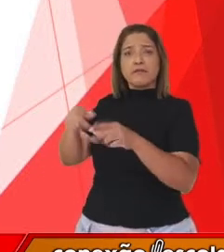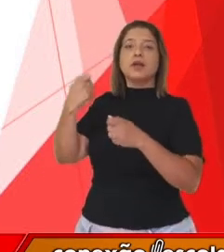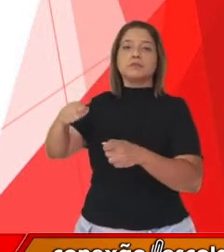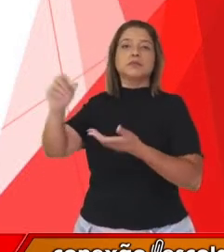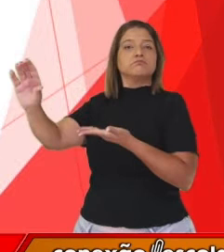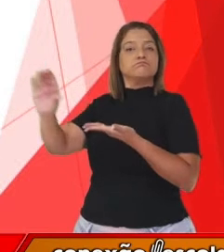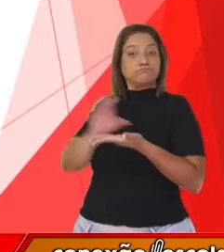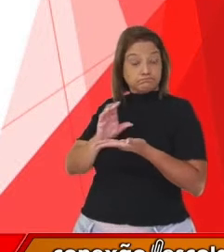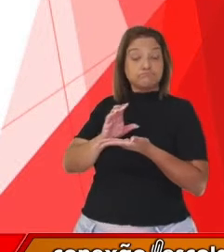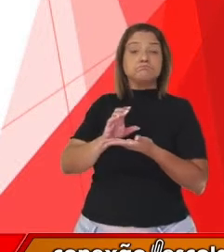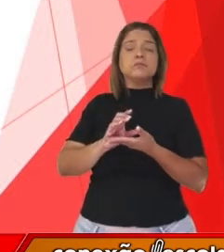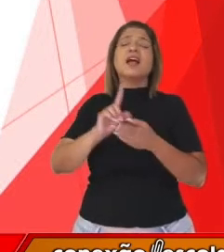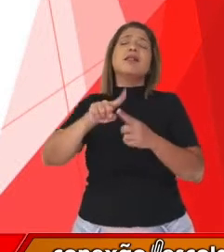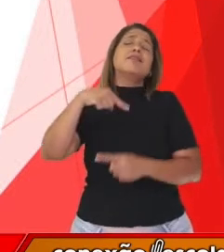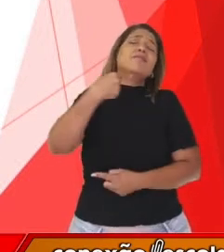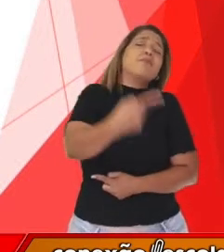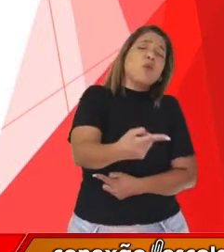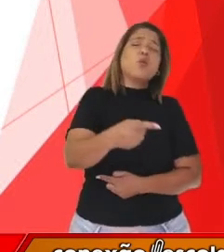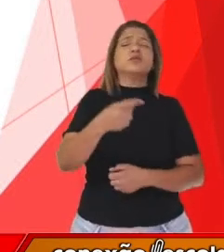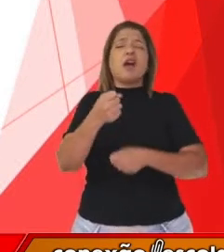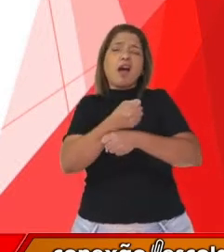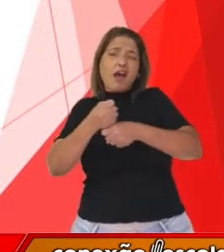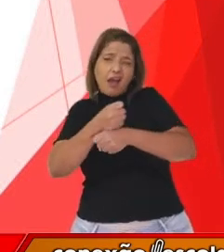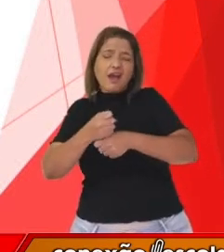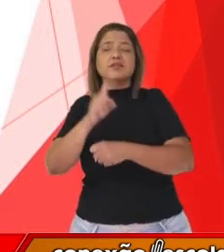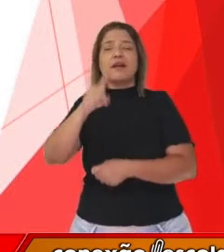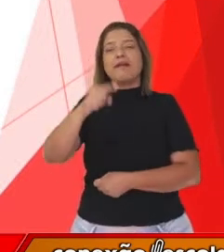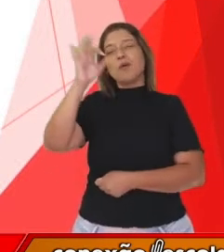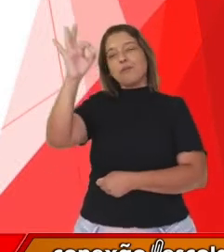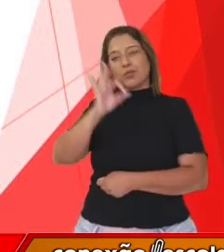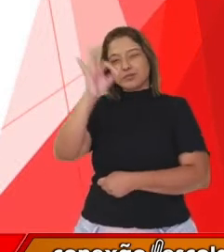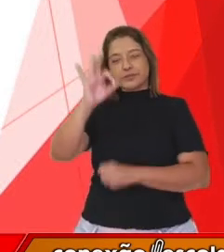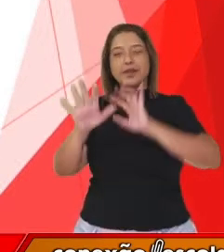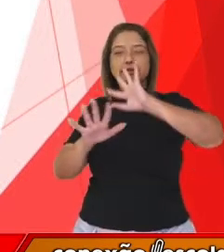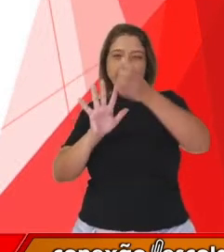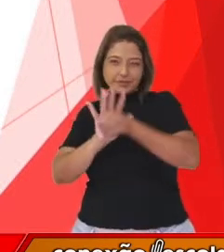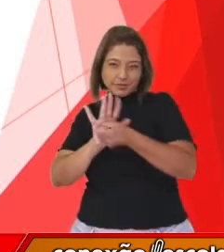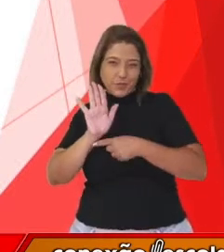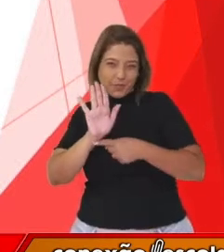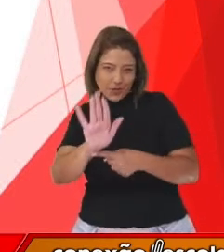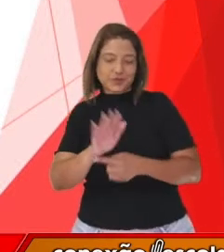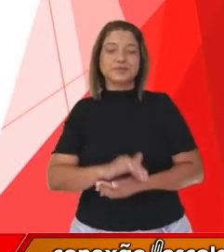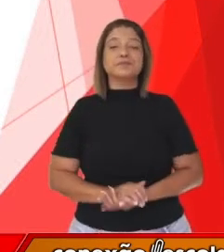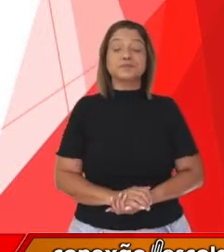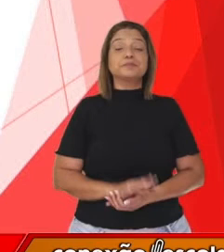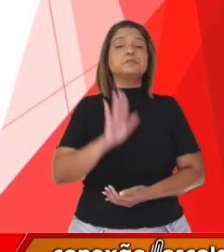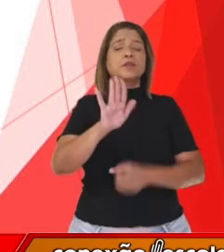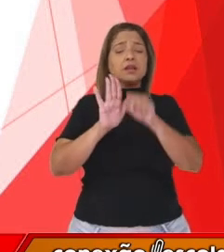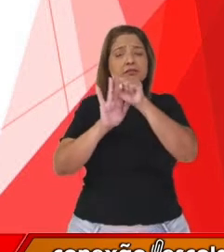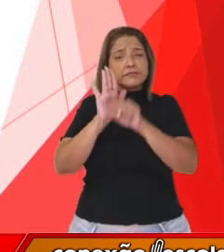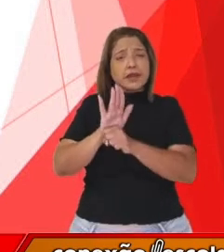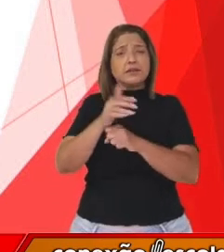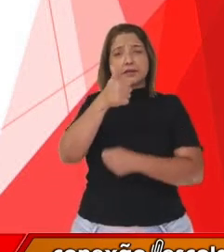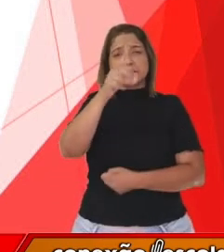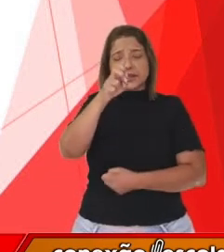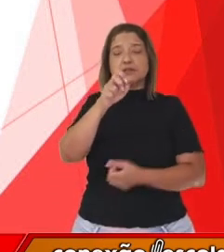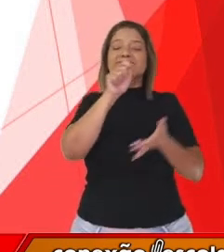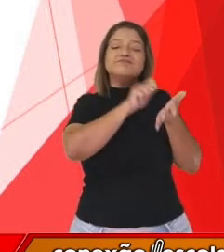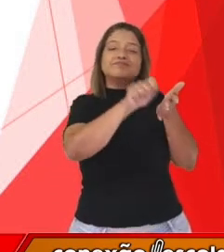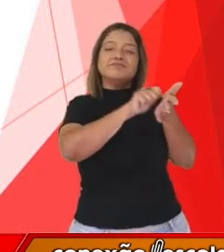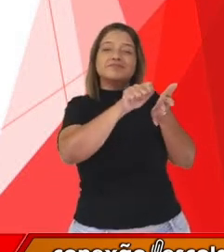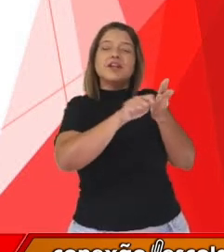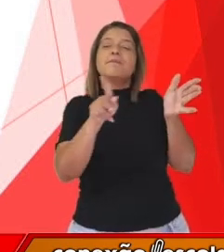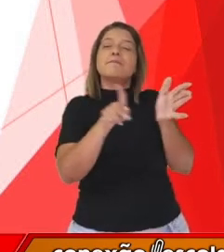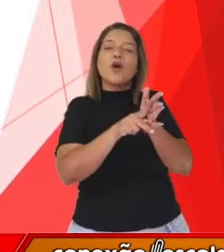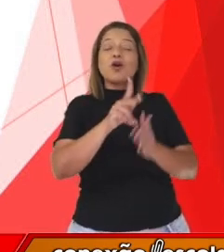apareceu muito tempo depois. No século XV, os escribas italianos começaram a abreviar a